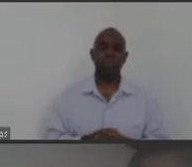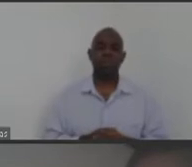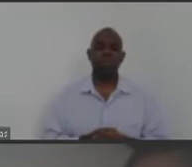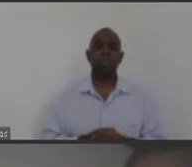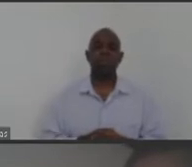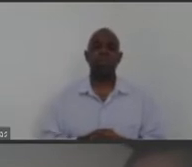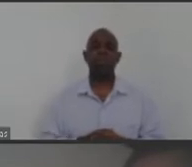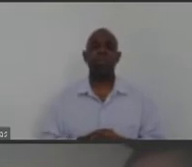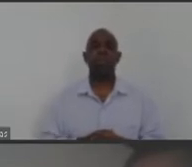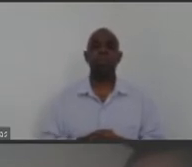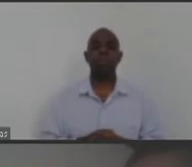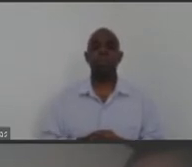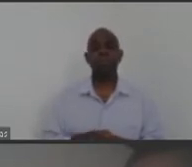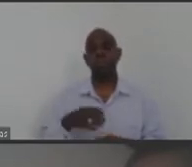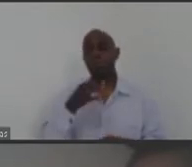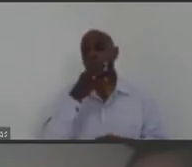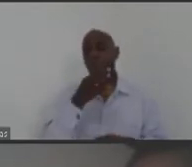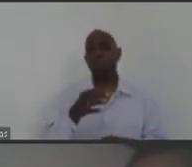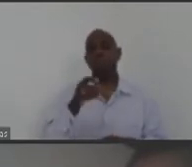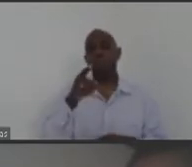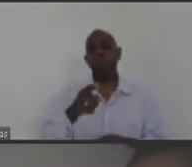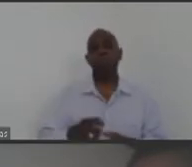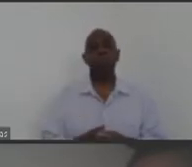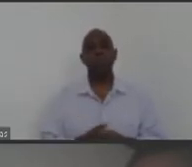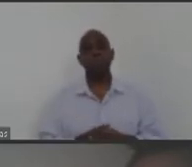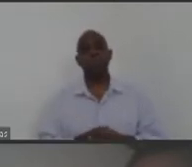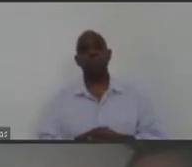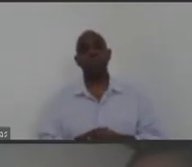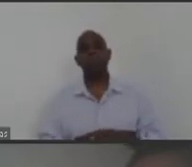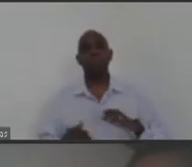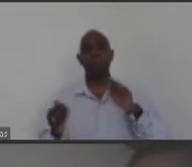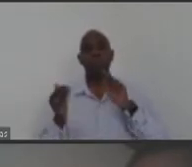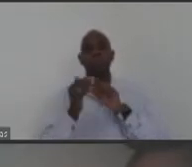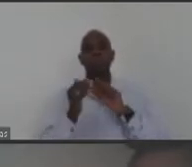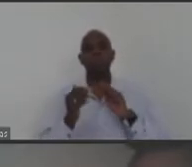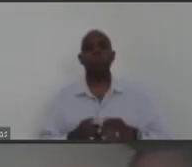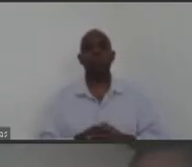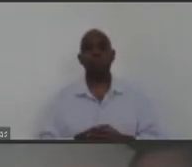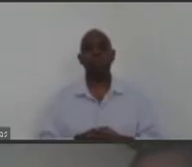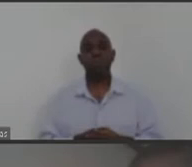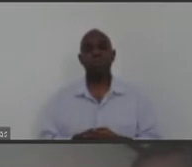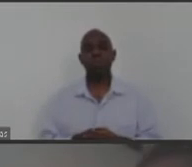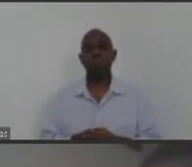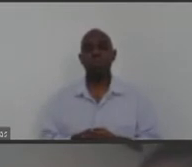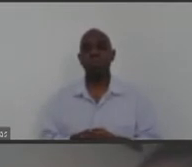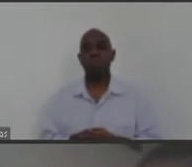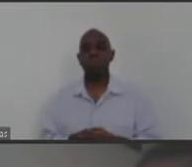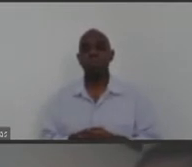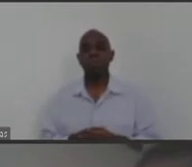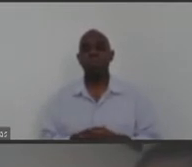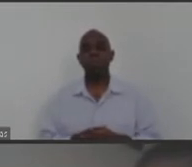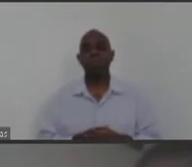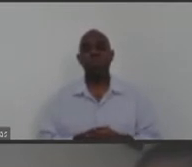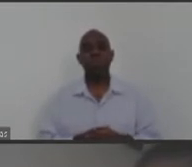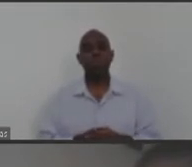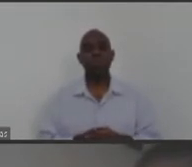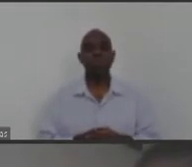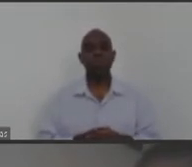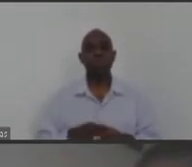Hélio, ao parecer de Vossa Excelência. Parecer favorável. Parecer favorável, vereador Fábio Ferreira.